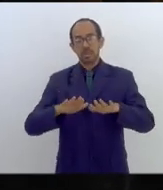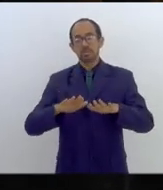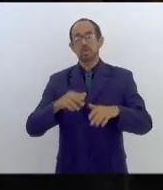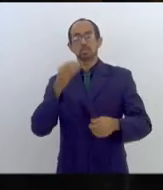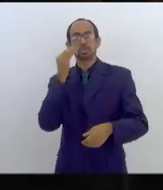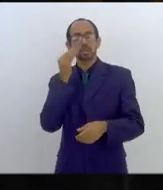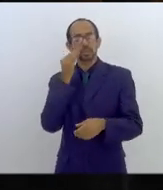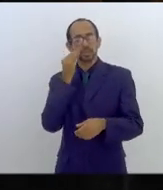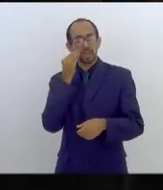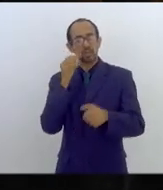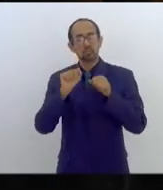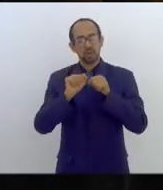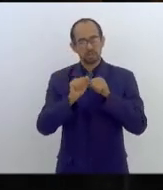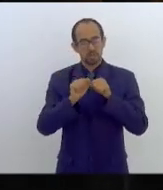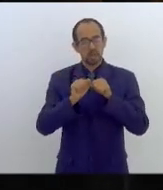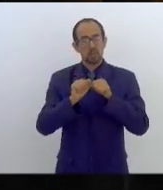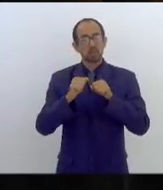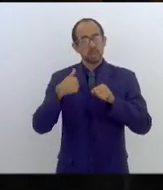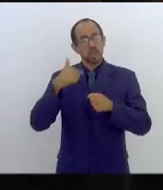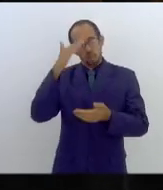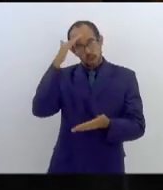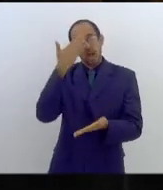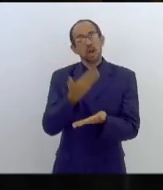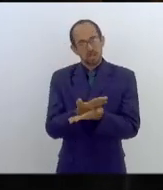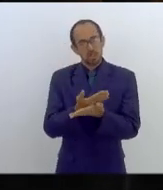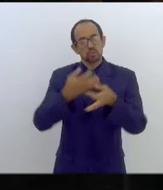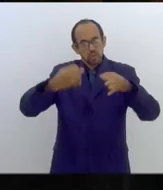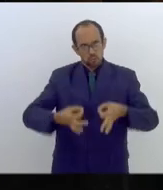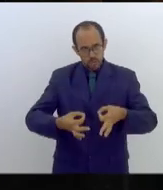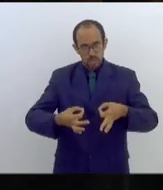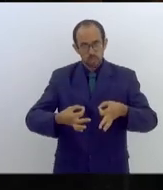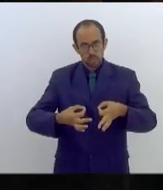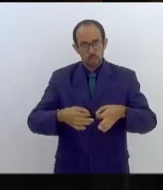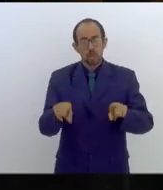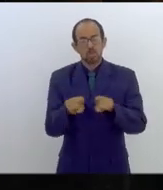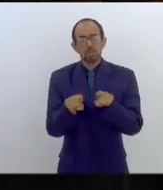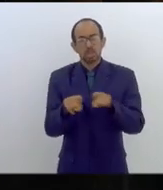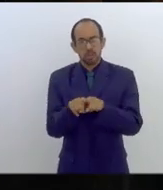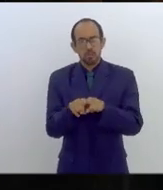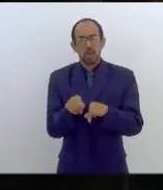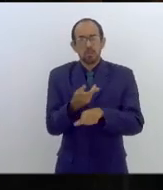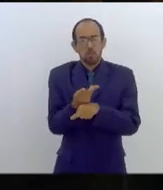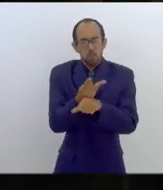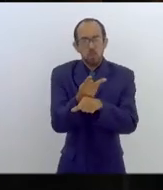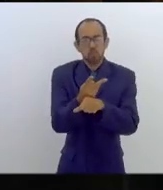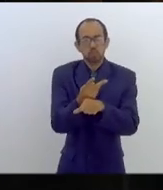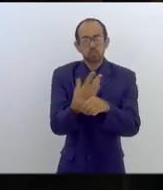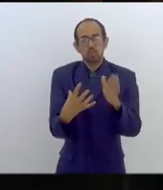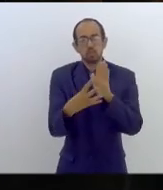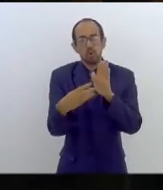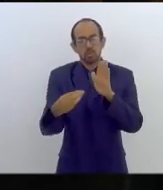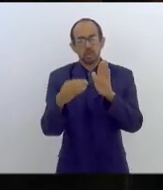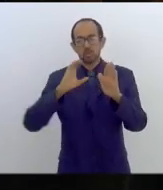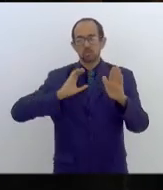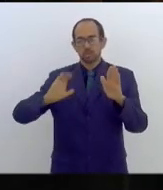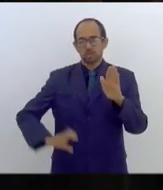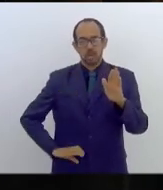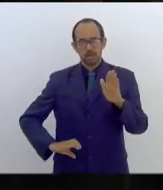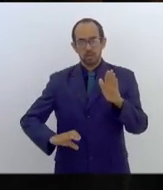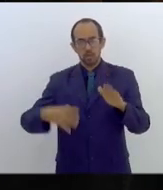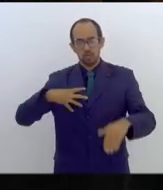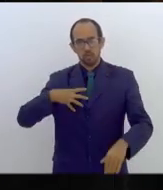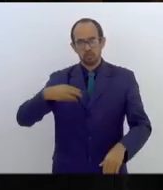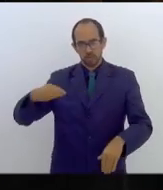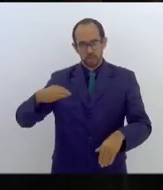o que eu acredito ser o correto também em busca de forma firme permanente ser um bom exemplo de cidadão de filho